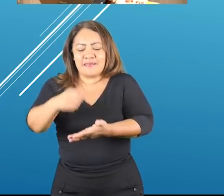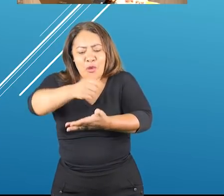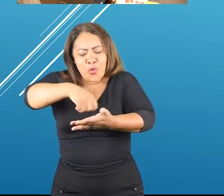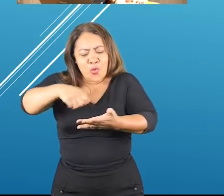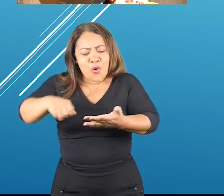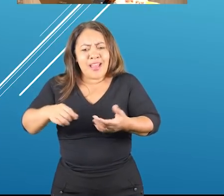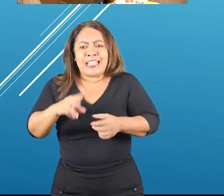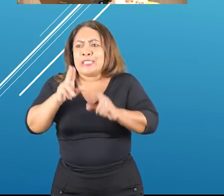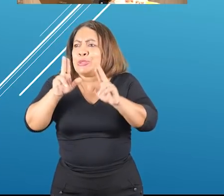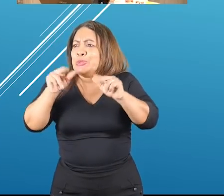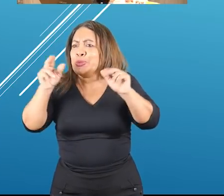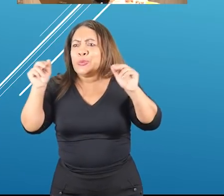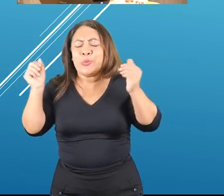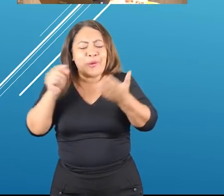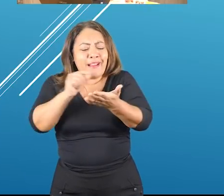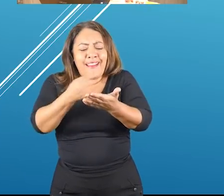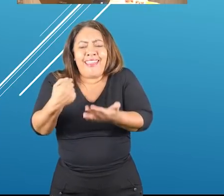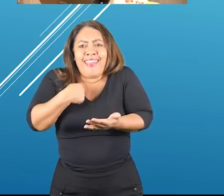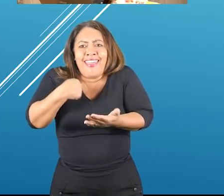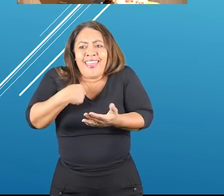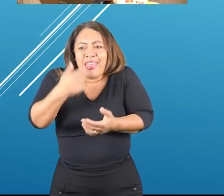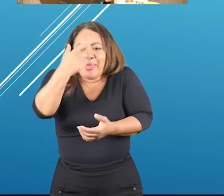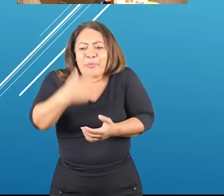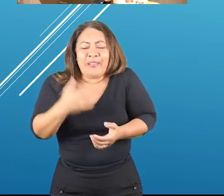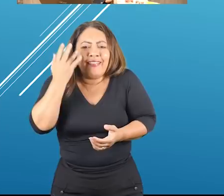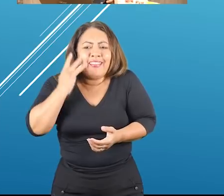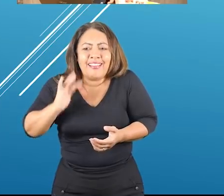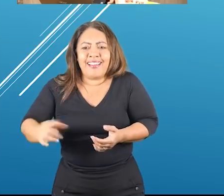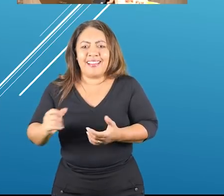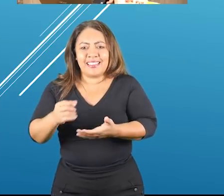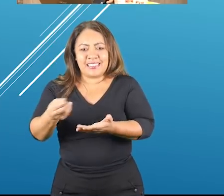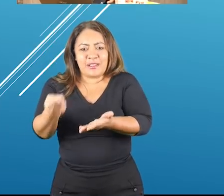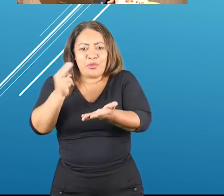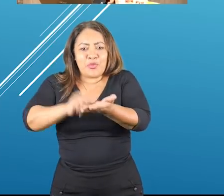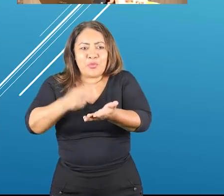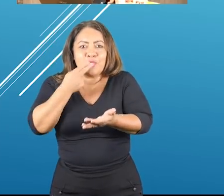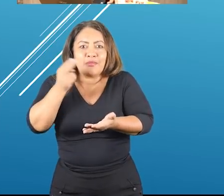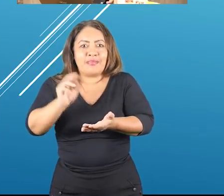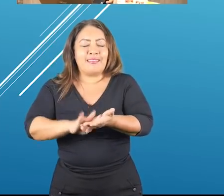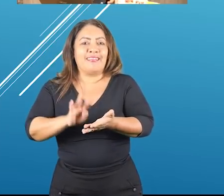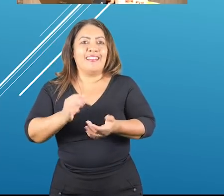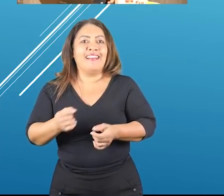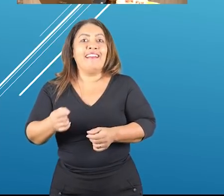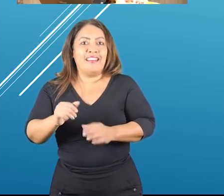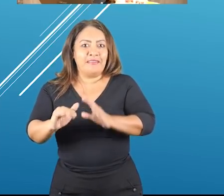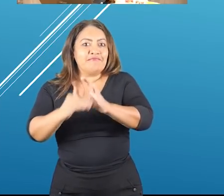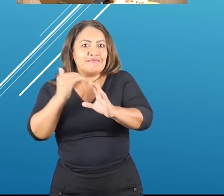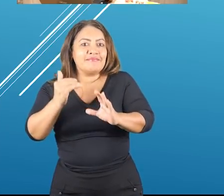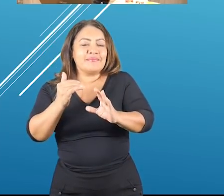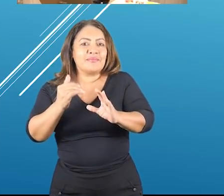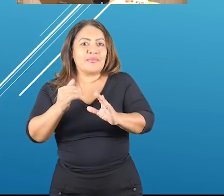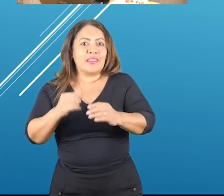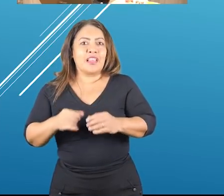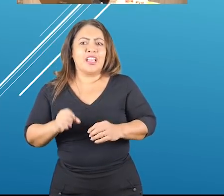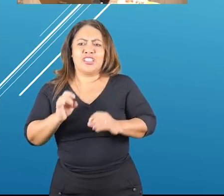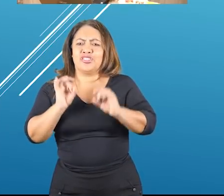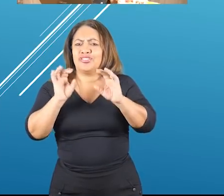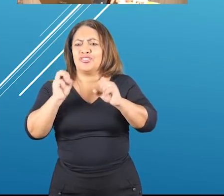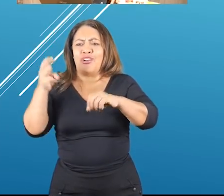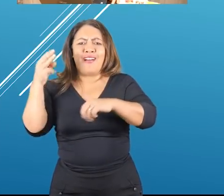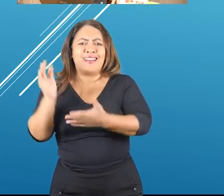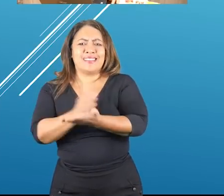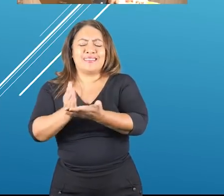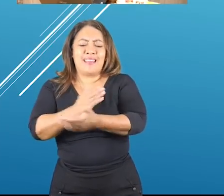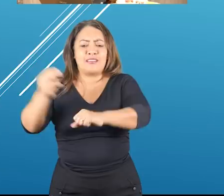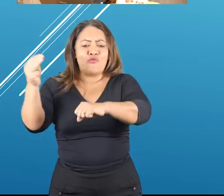muito legais das crianças falando que, poxa vida, eu nunca tinha recebido uma carta pelo correio, né? Porque geralmente a gente só